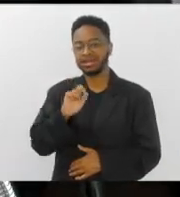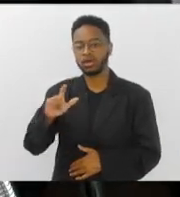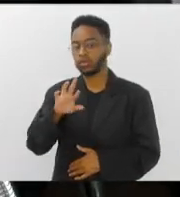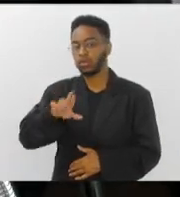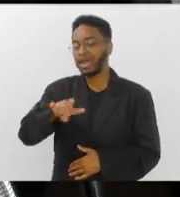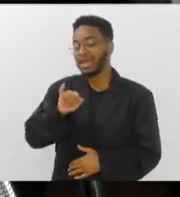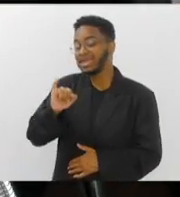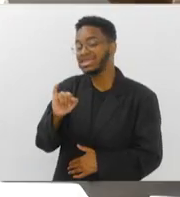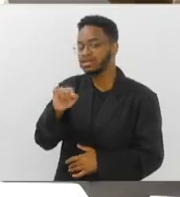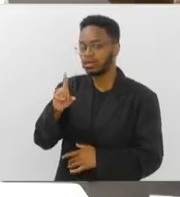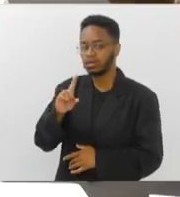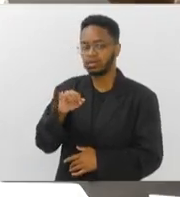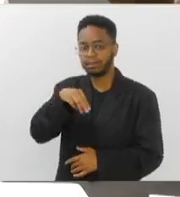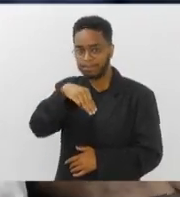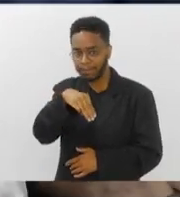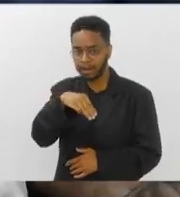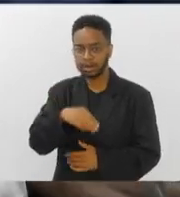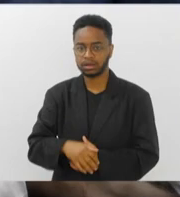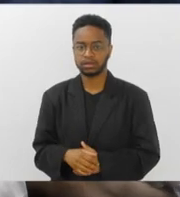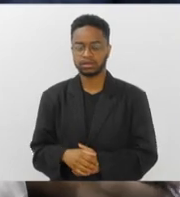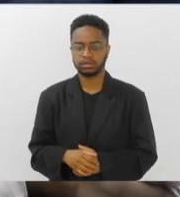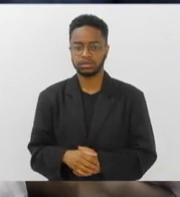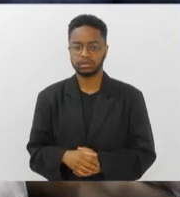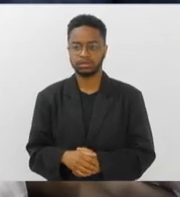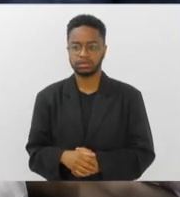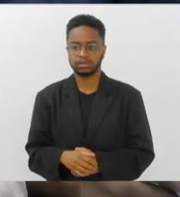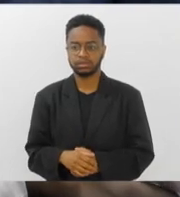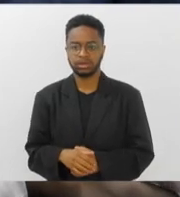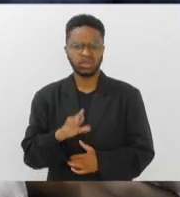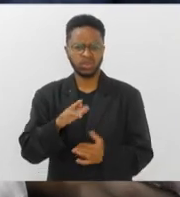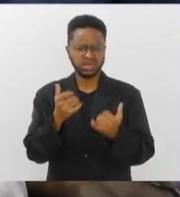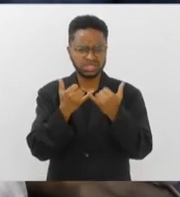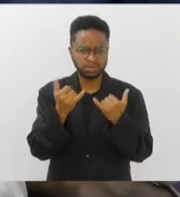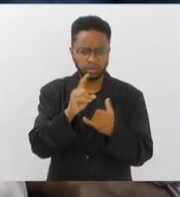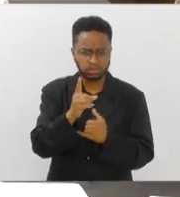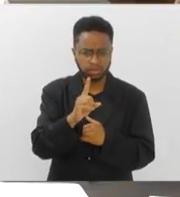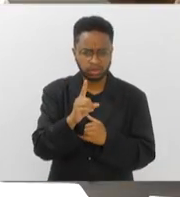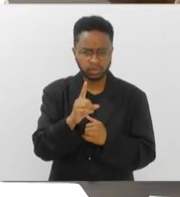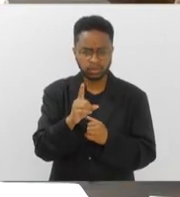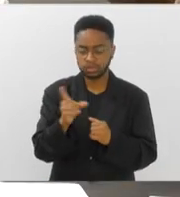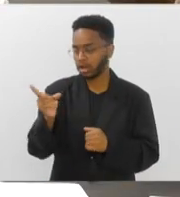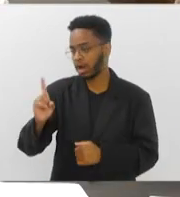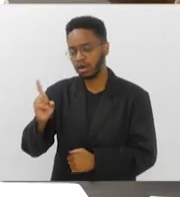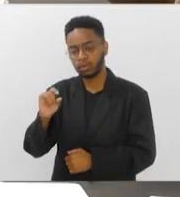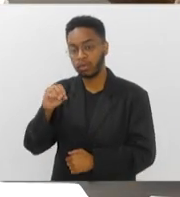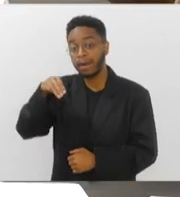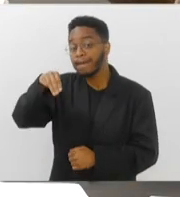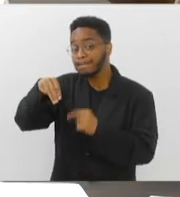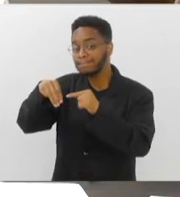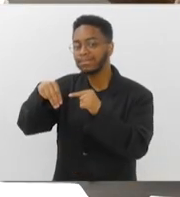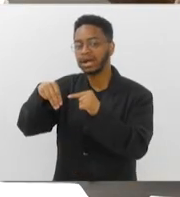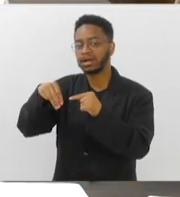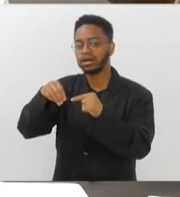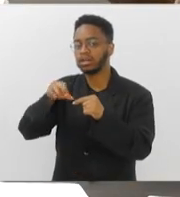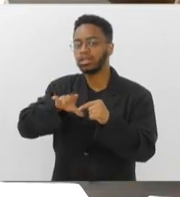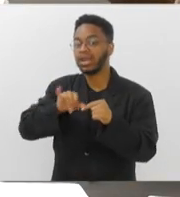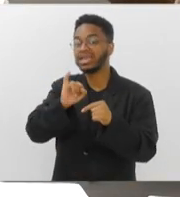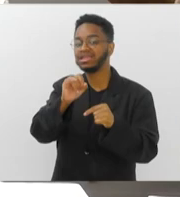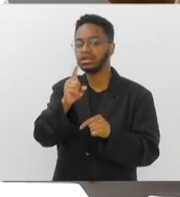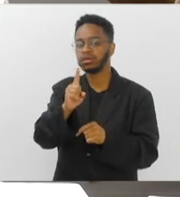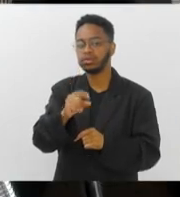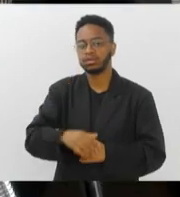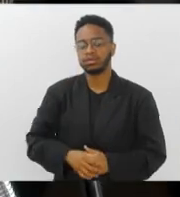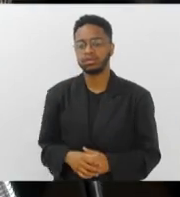patrimônio material, conforme o original da lei. É sinônimo? Eu acho que é. Não, imaterial. Material. Então, mas o